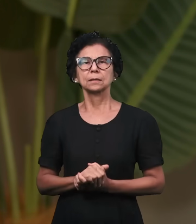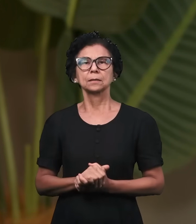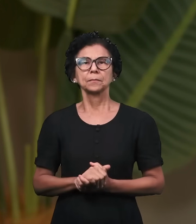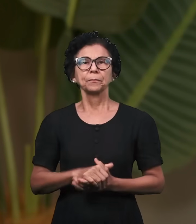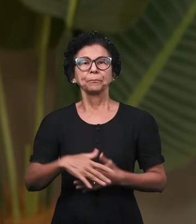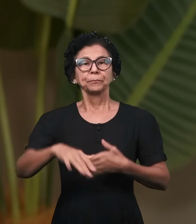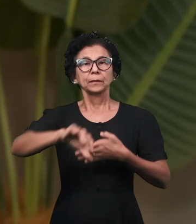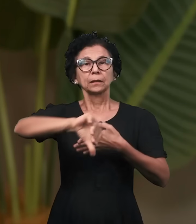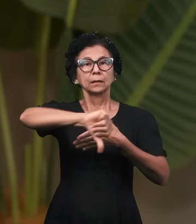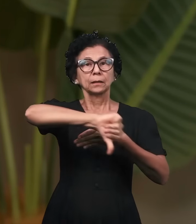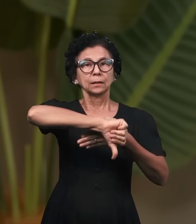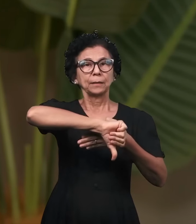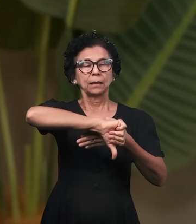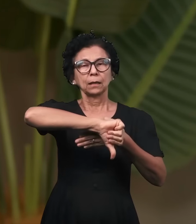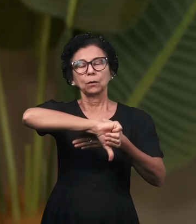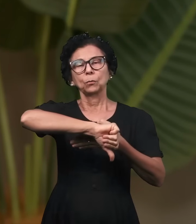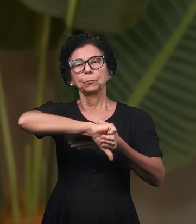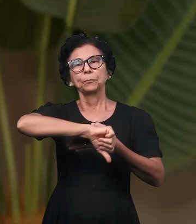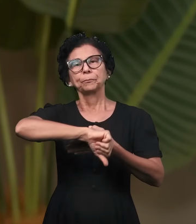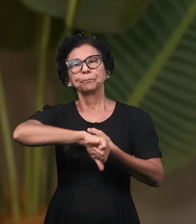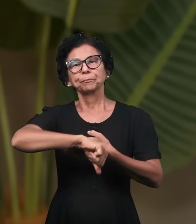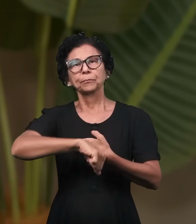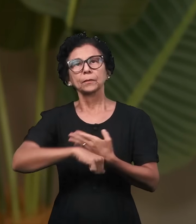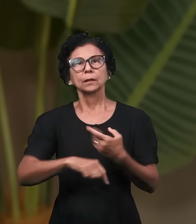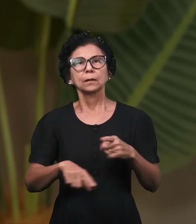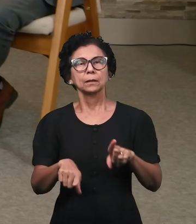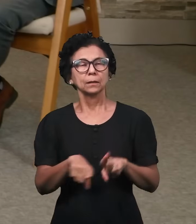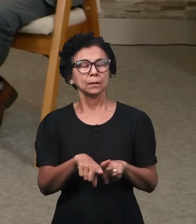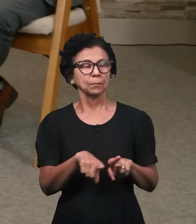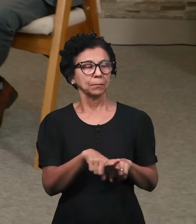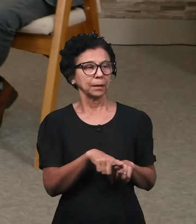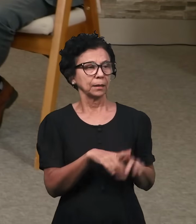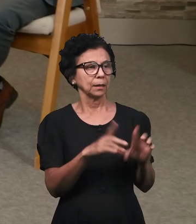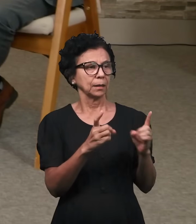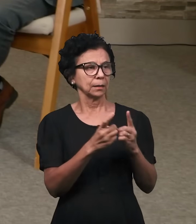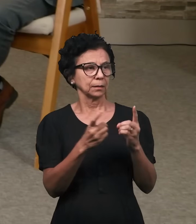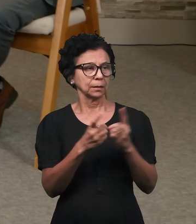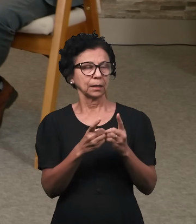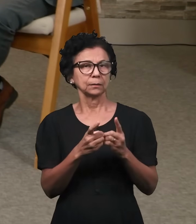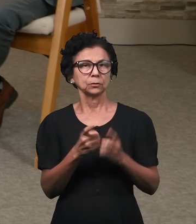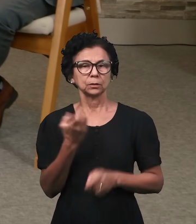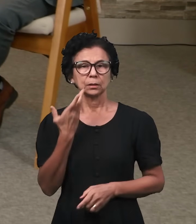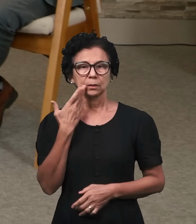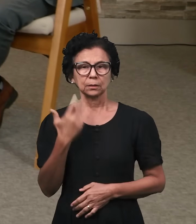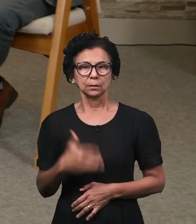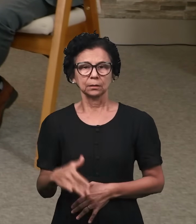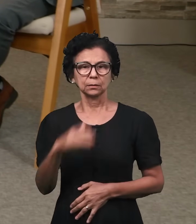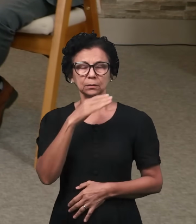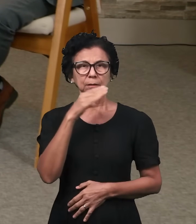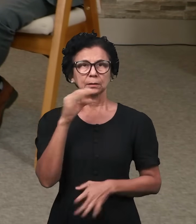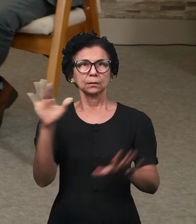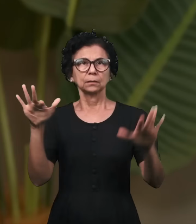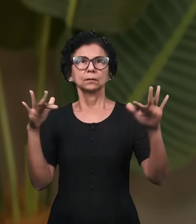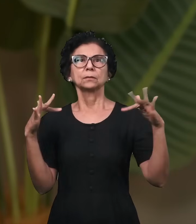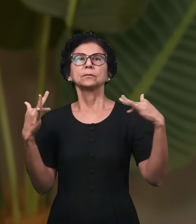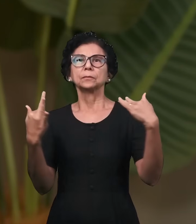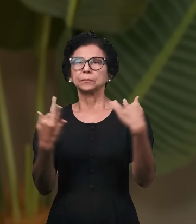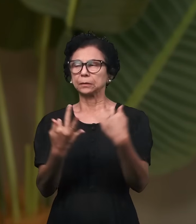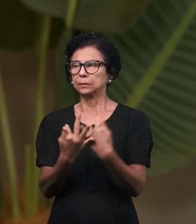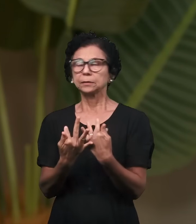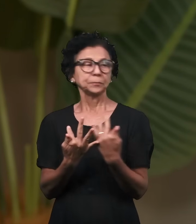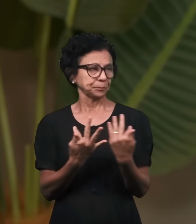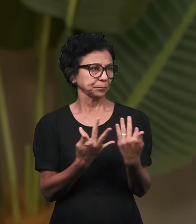também atende crianças e adolescentes e família. É isso mesmo? É isso mesmo.